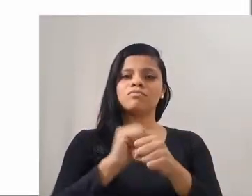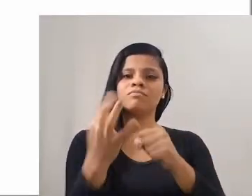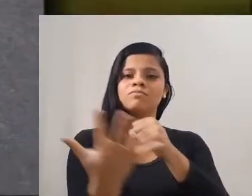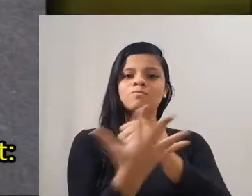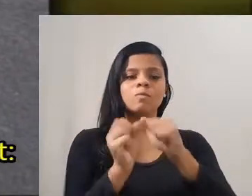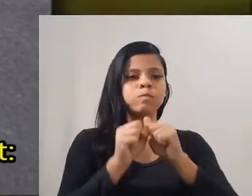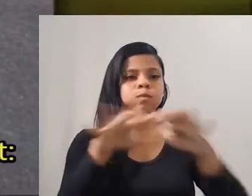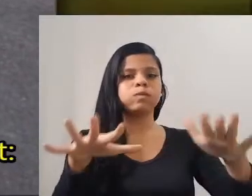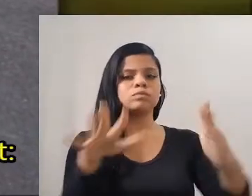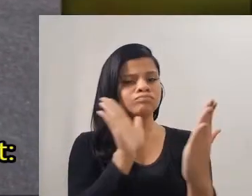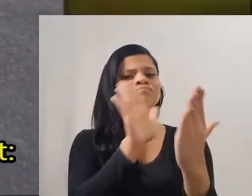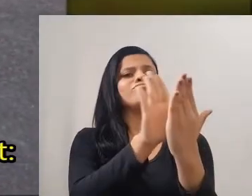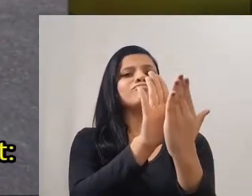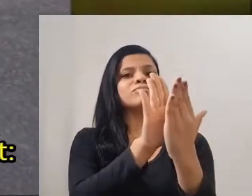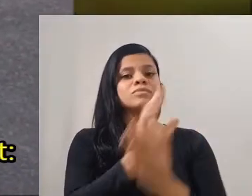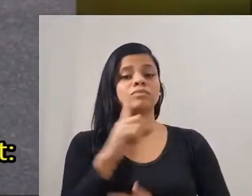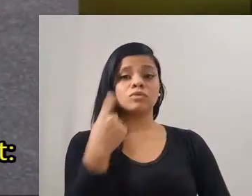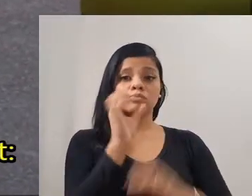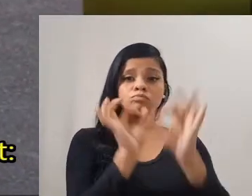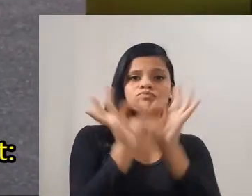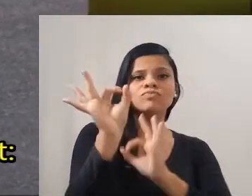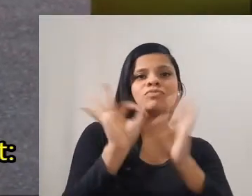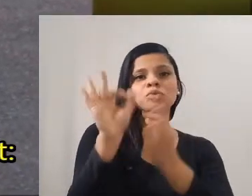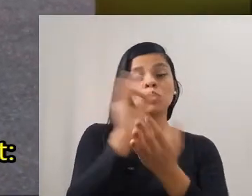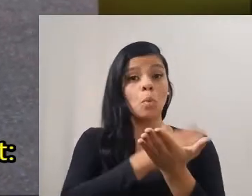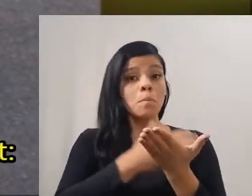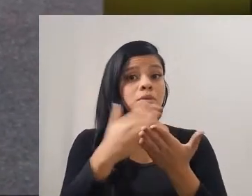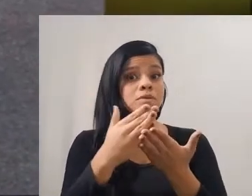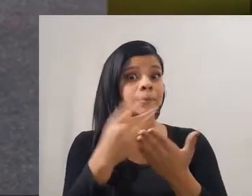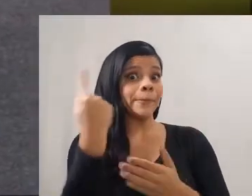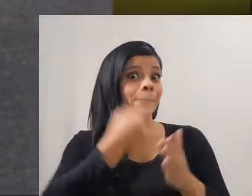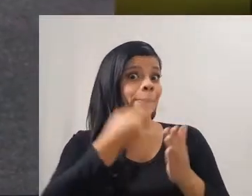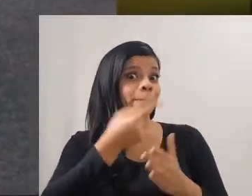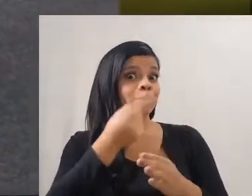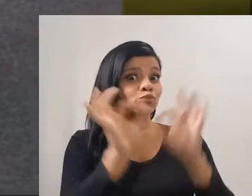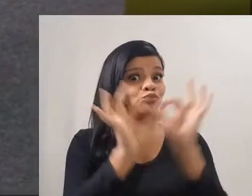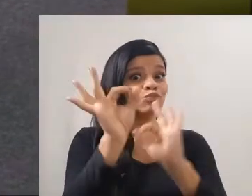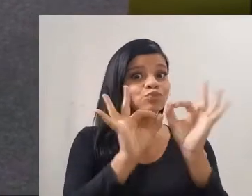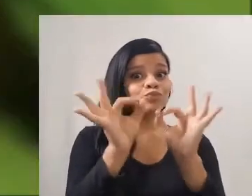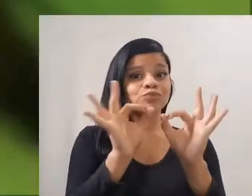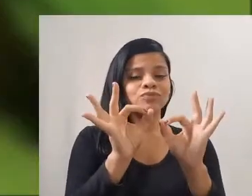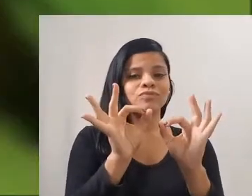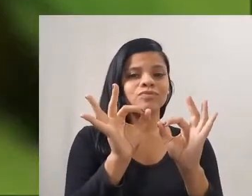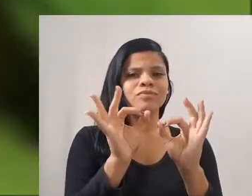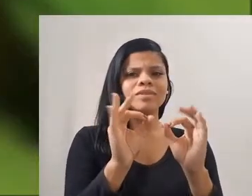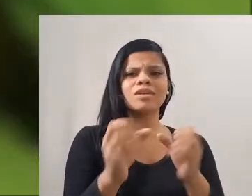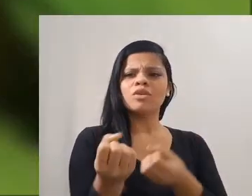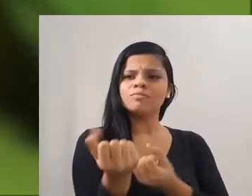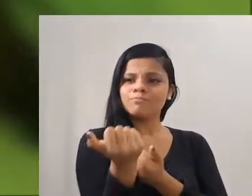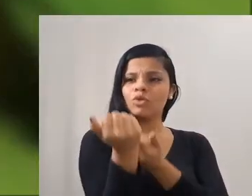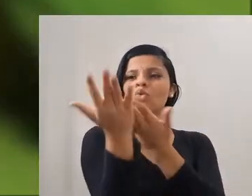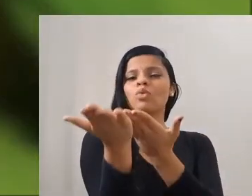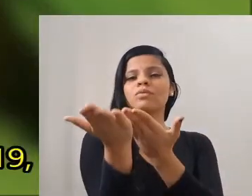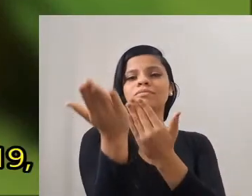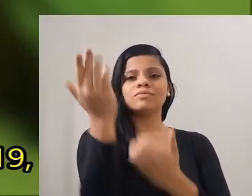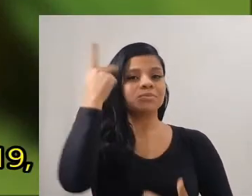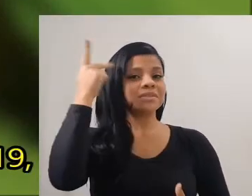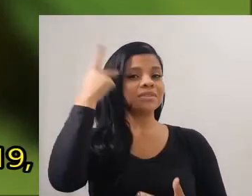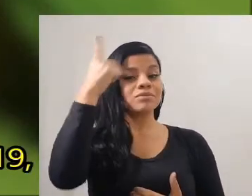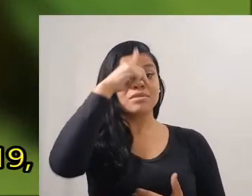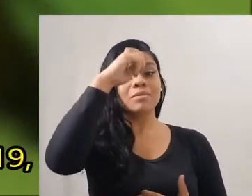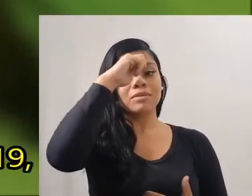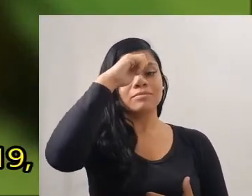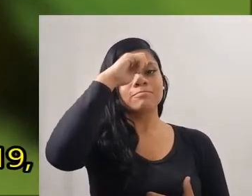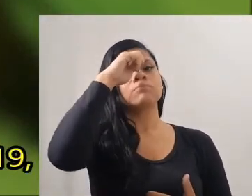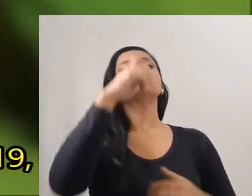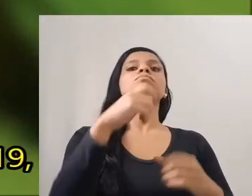pandemia. Logo que nos organizamos, iniciamos o primeiro projeto, a campanha de doações para o Hospital São Paulo. Observando o